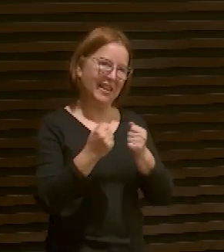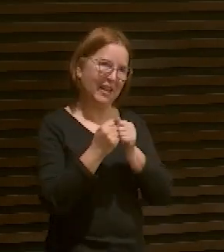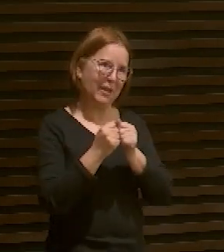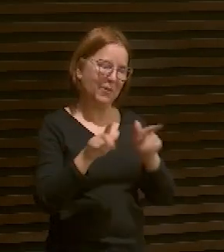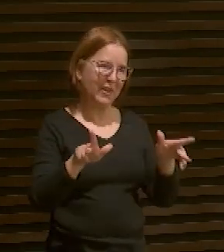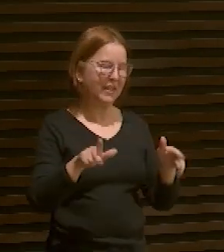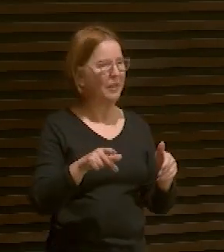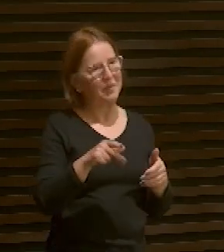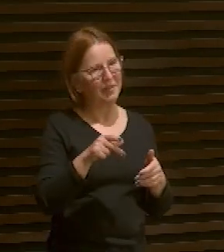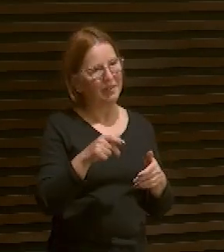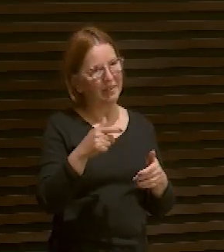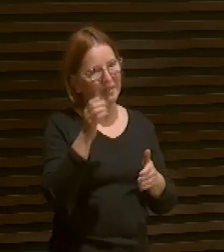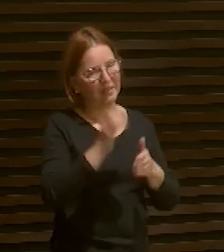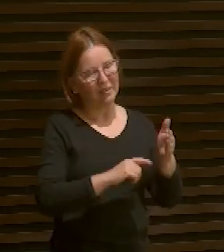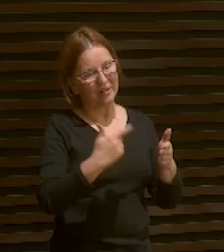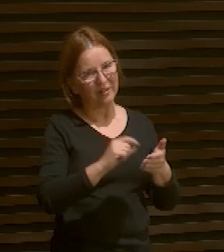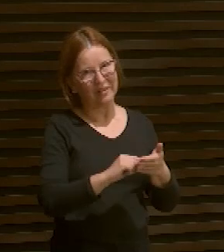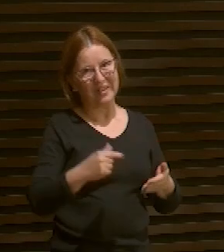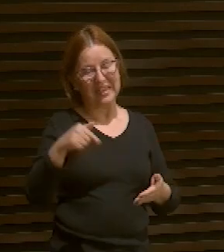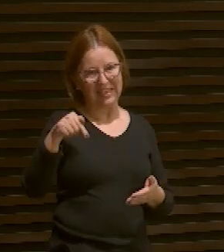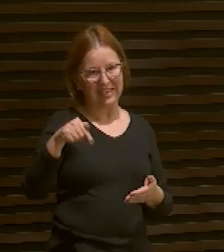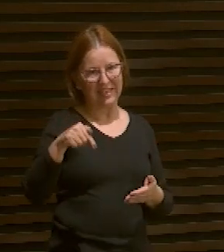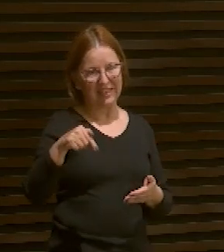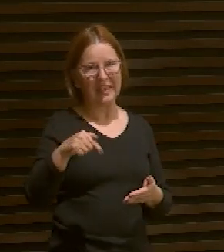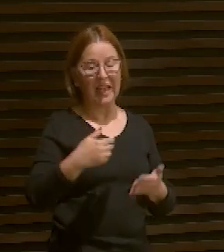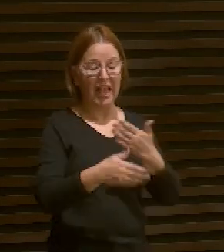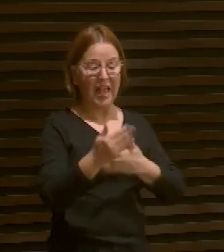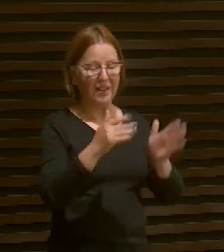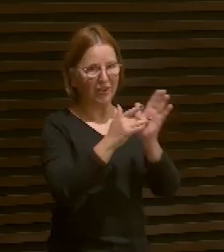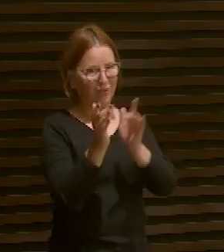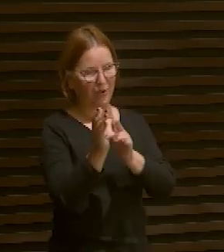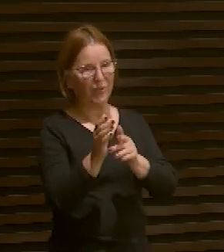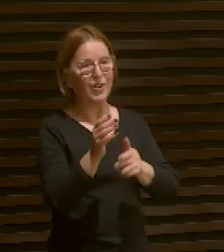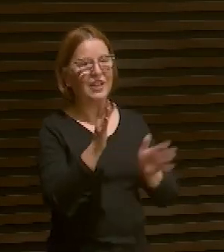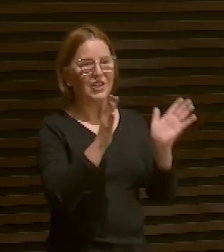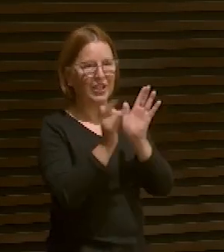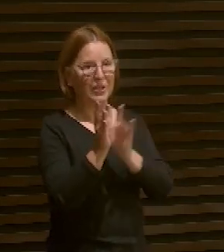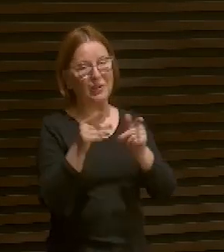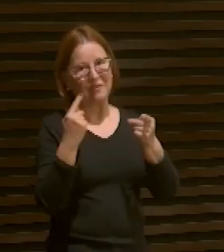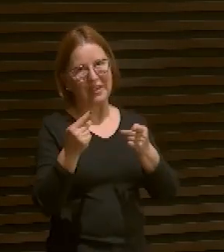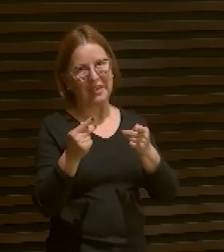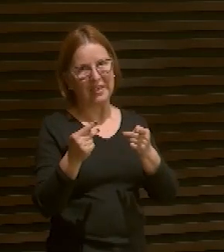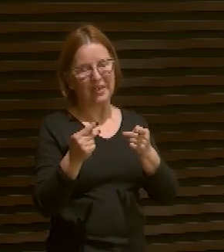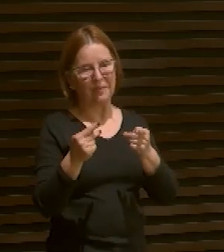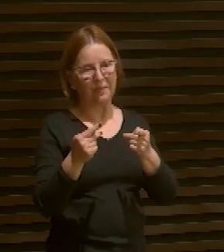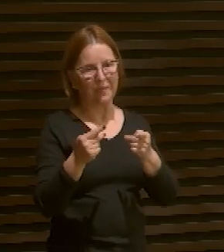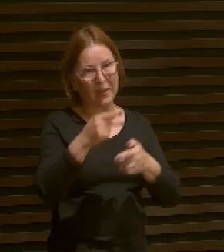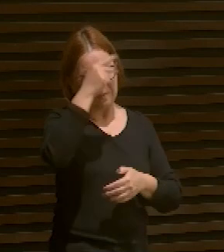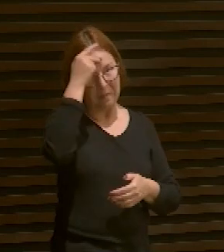2:7. Jesus Cristo, por intermédio de João, ele traz essa palavra para nós. Quem tem